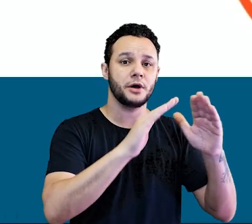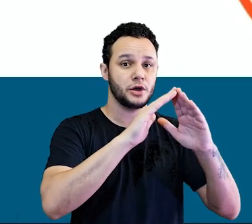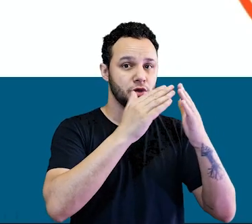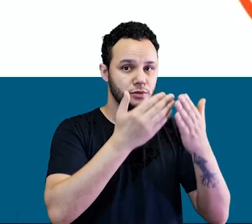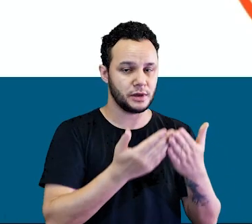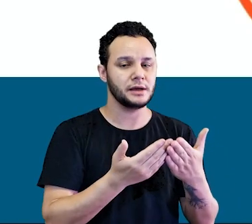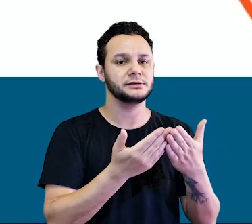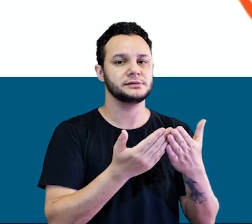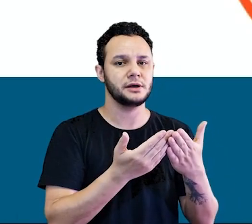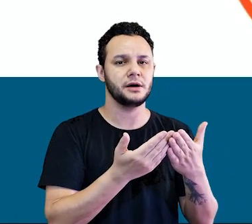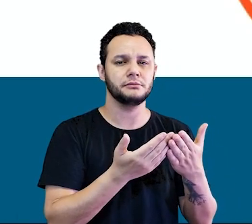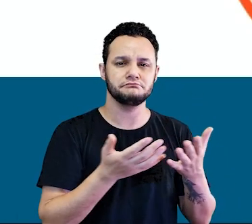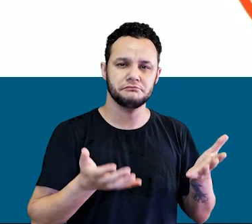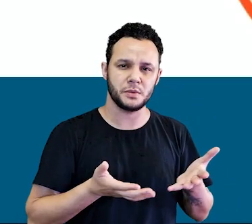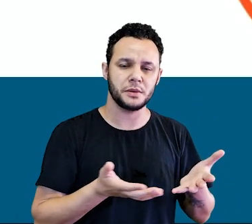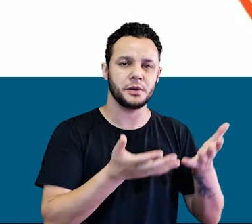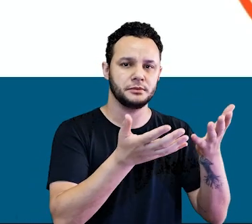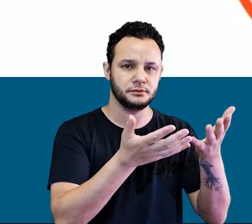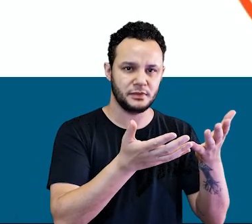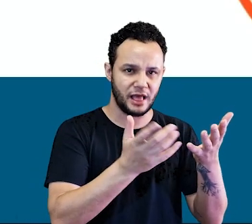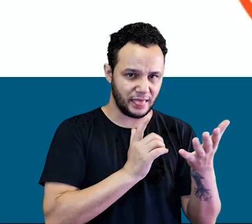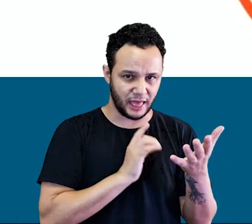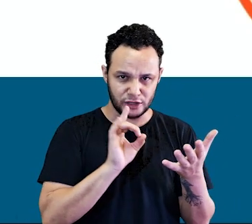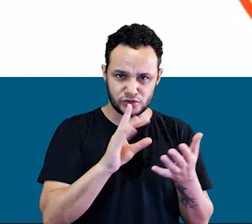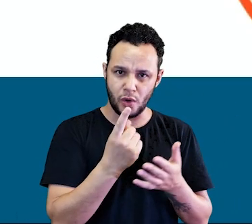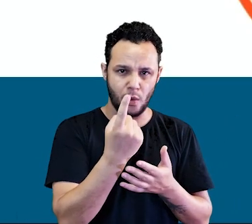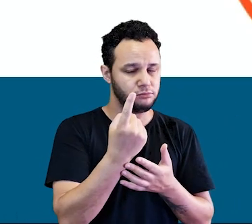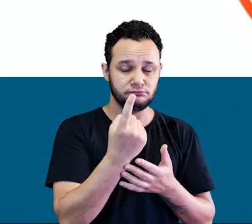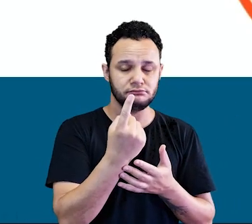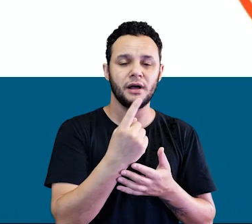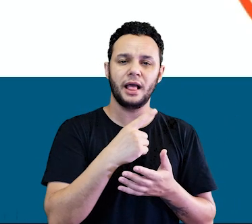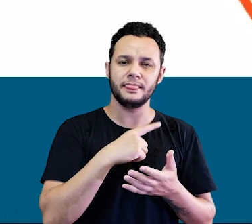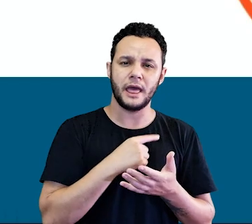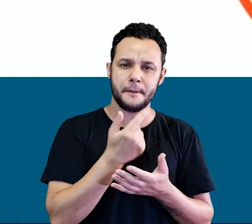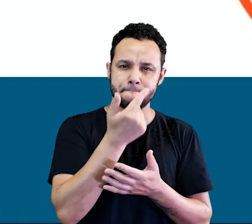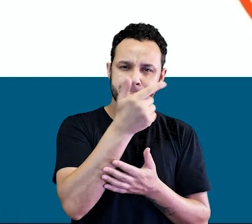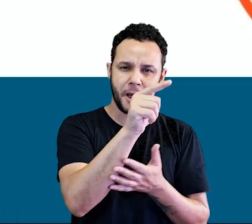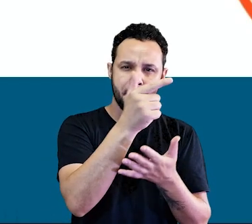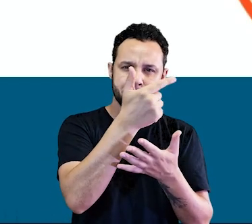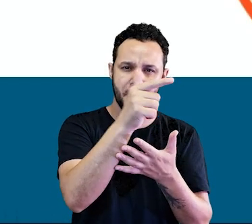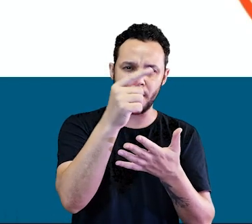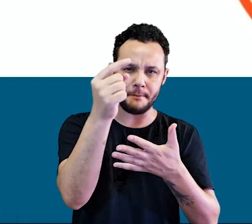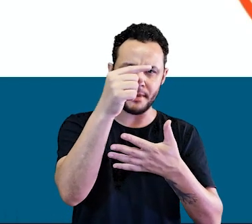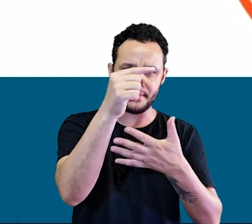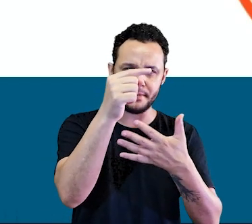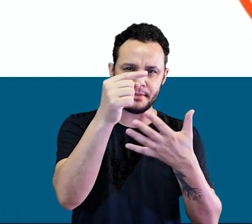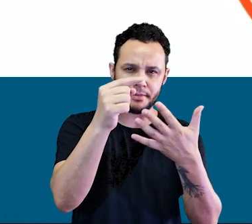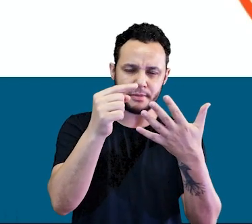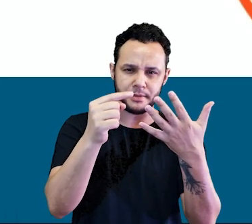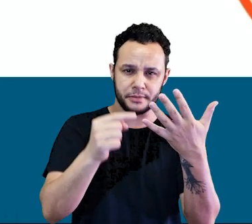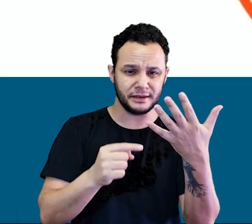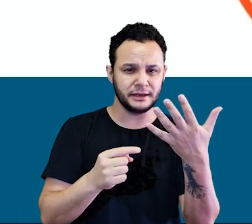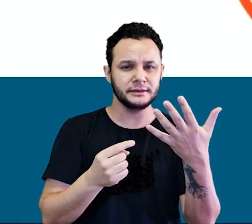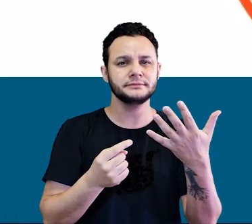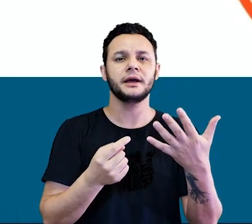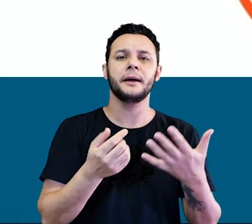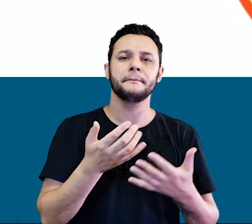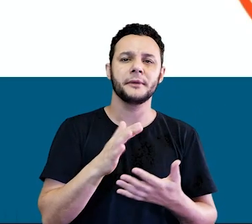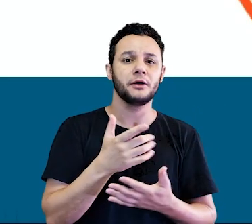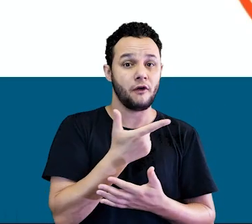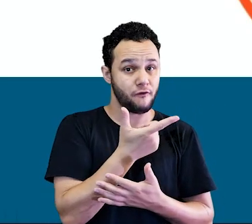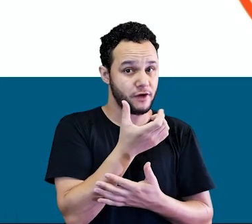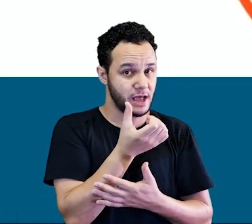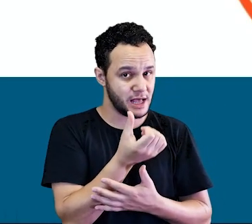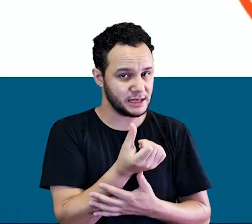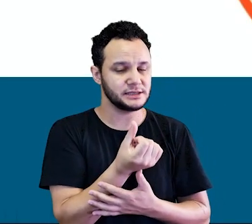da Educação Básica, né? Ele não é um único fundo, na verdade, ele é um conjunto de fundos, né? Então, a gente tem